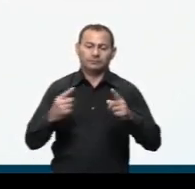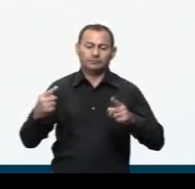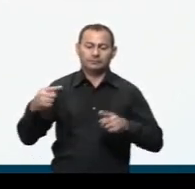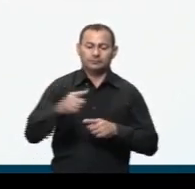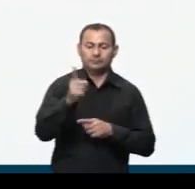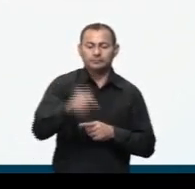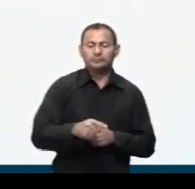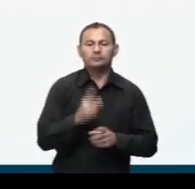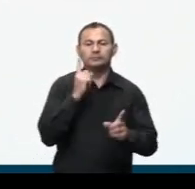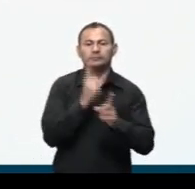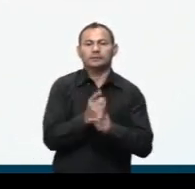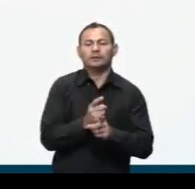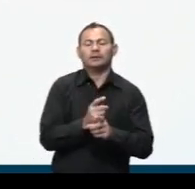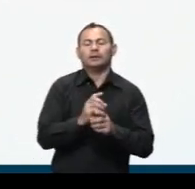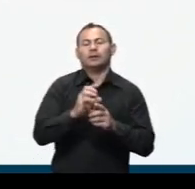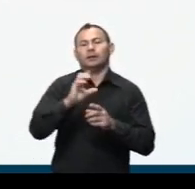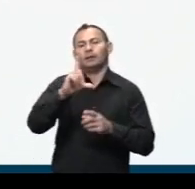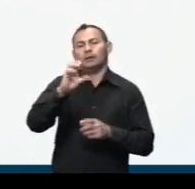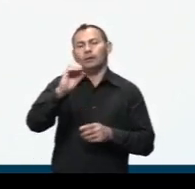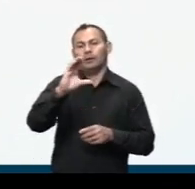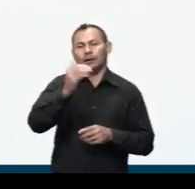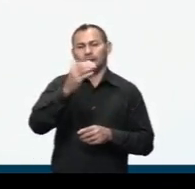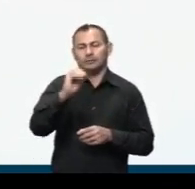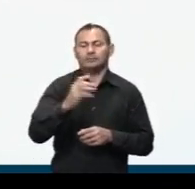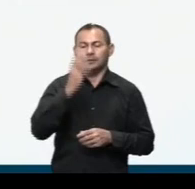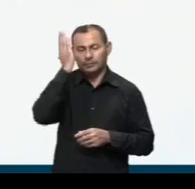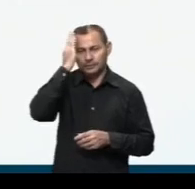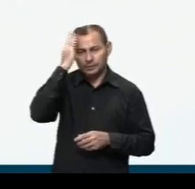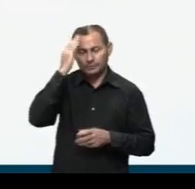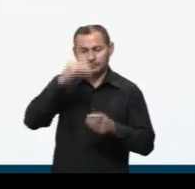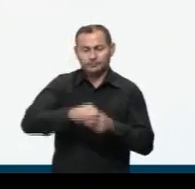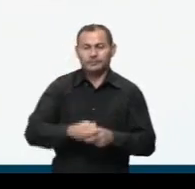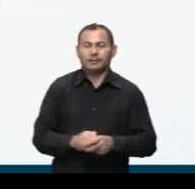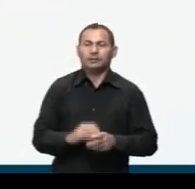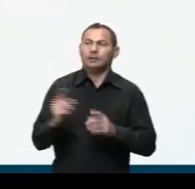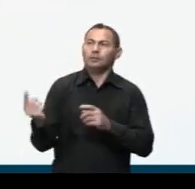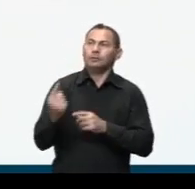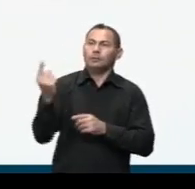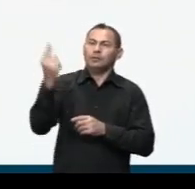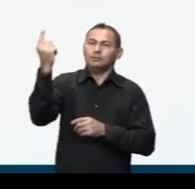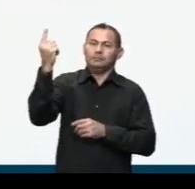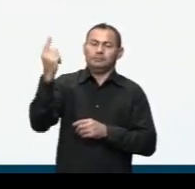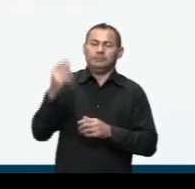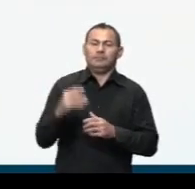cruzamento, achei esse ponto de locação. Eu sei que ele está nessa altura aqui,